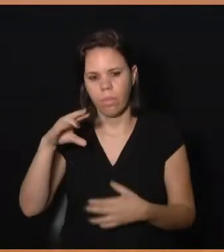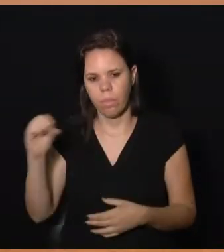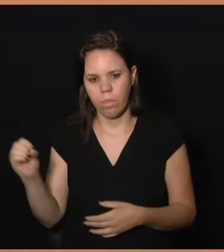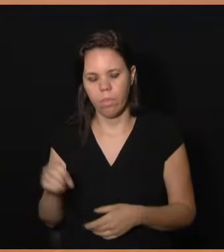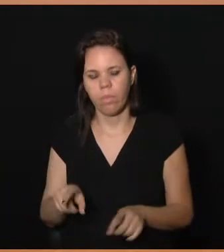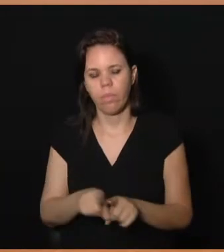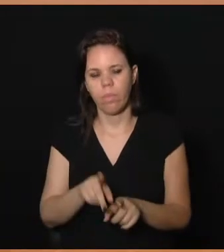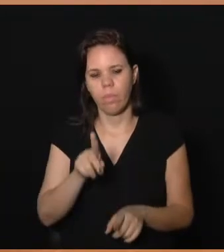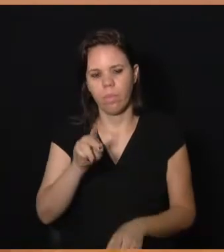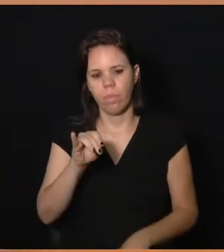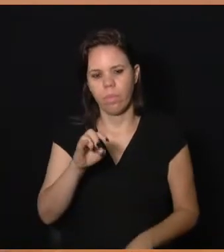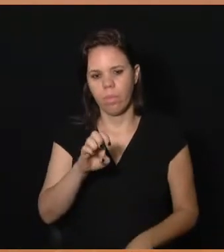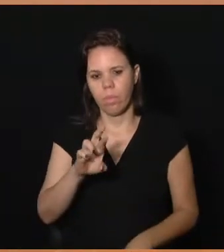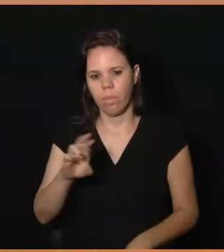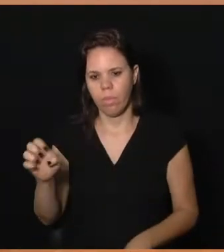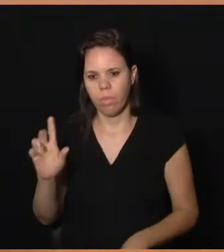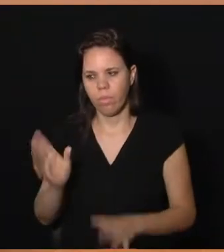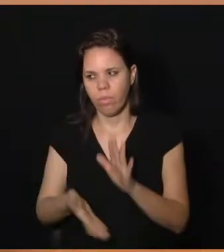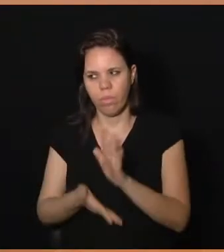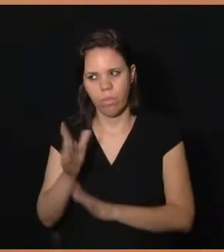que já teve que ir embora,